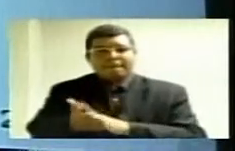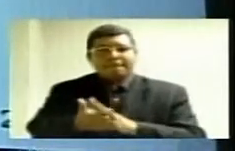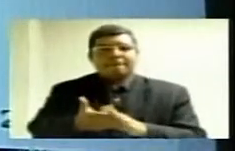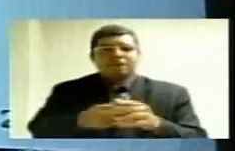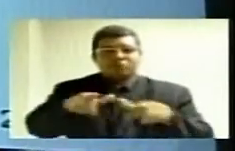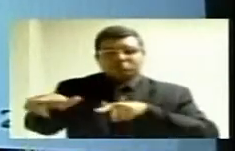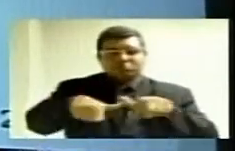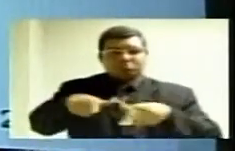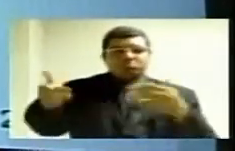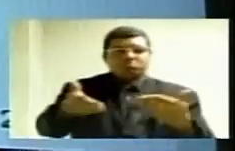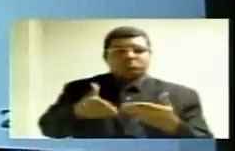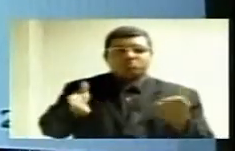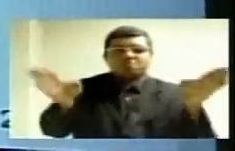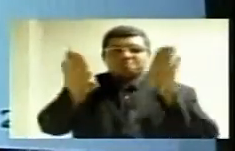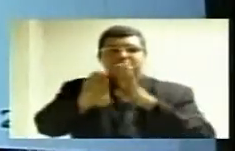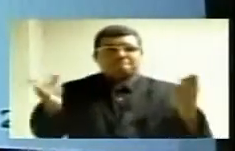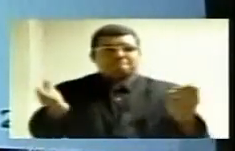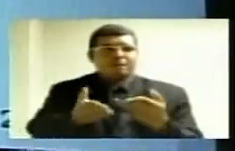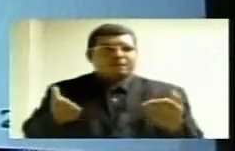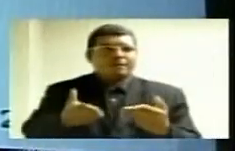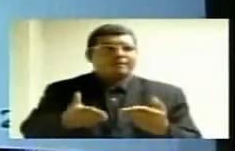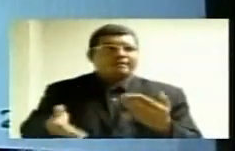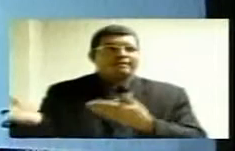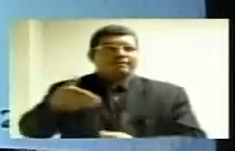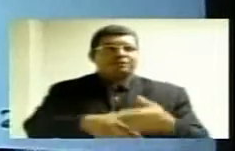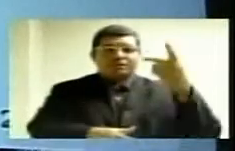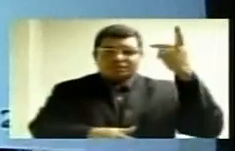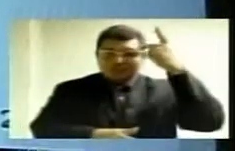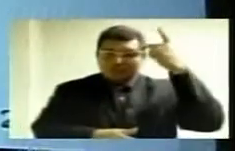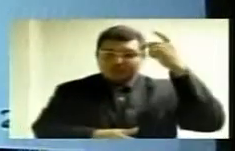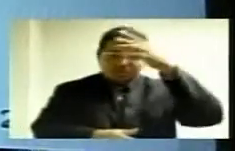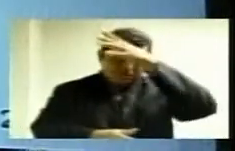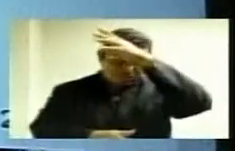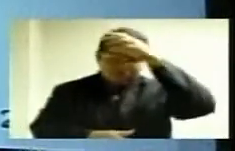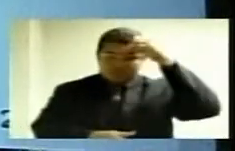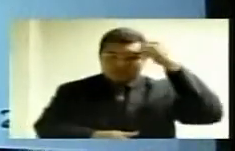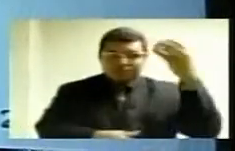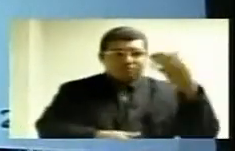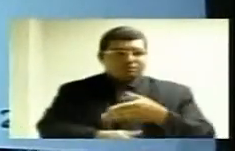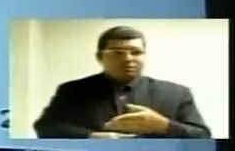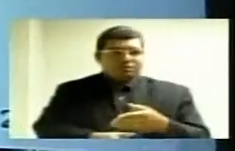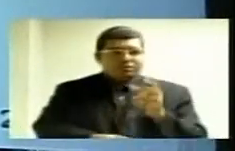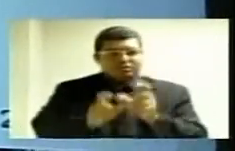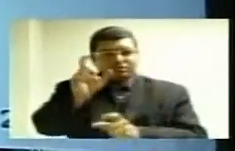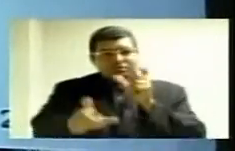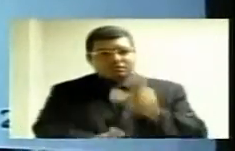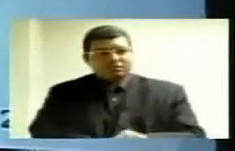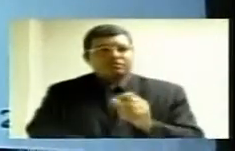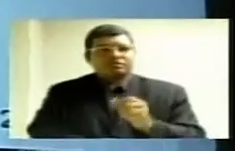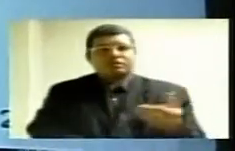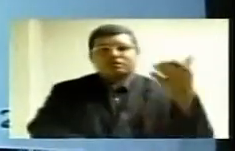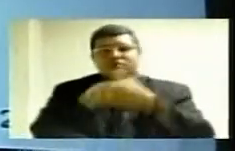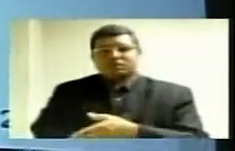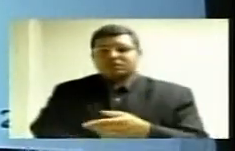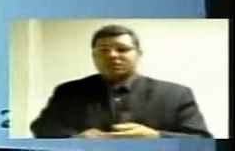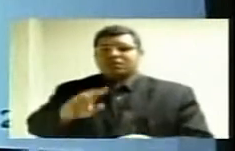do tratamento isonômico entre São Paulo e Manaus. Entre os destinos de